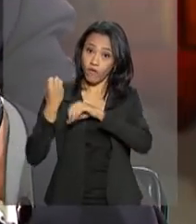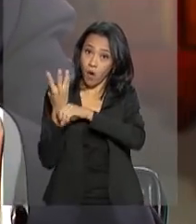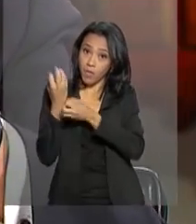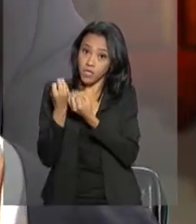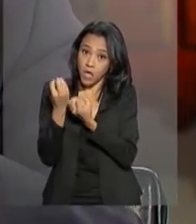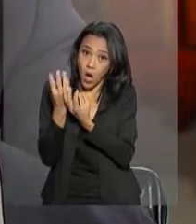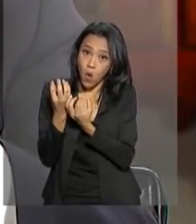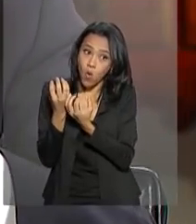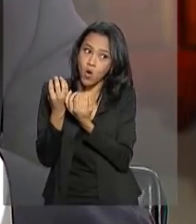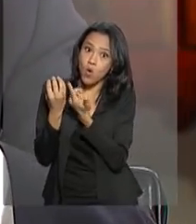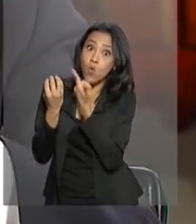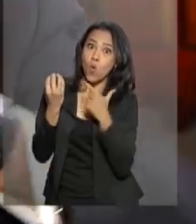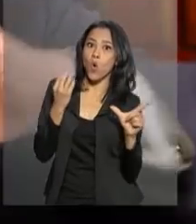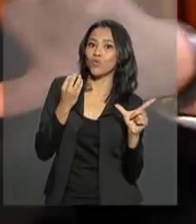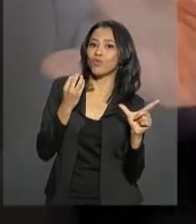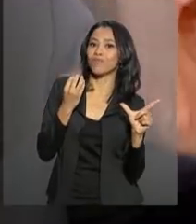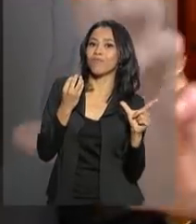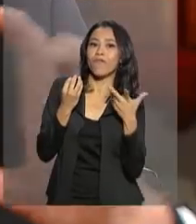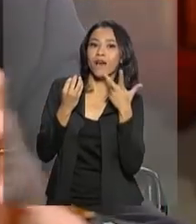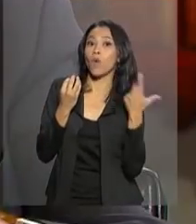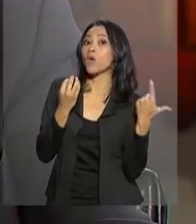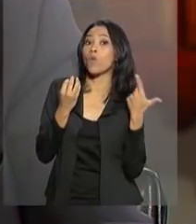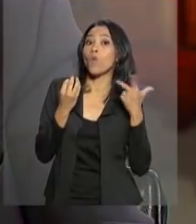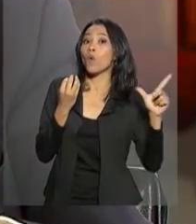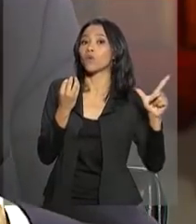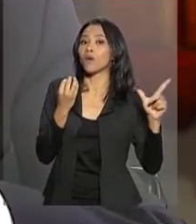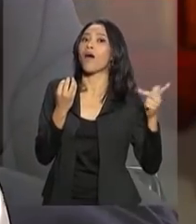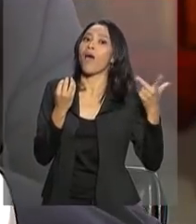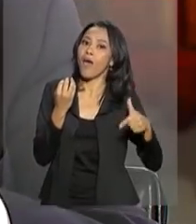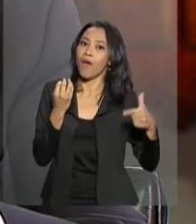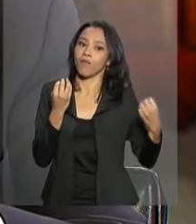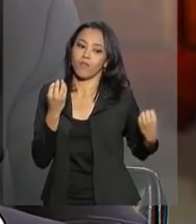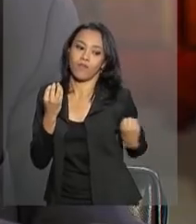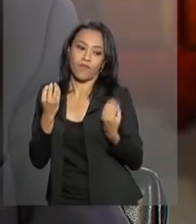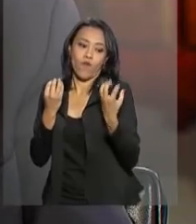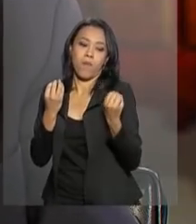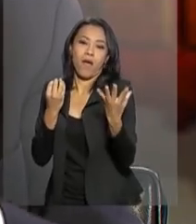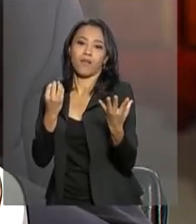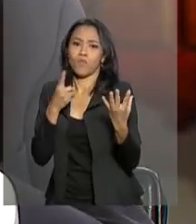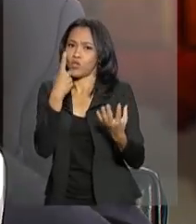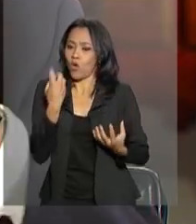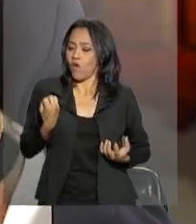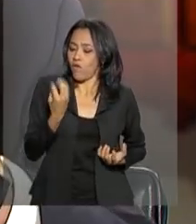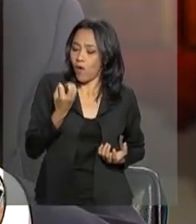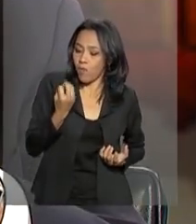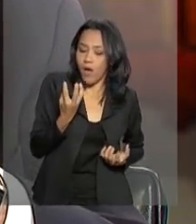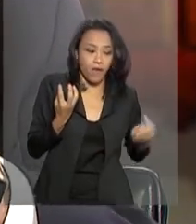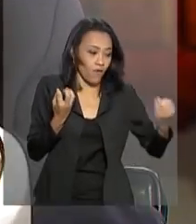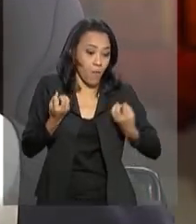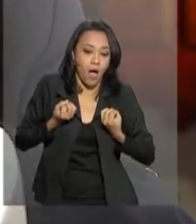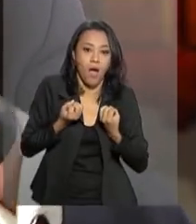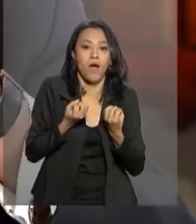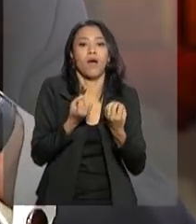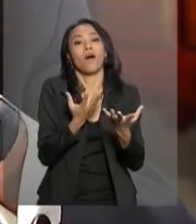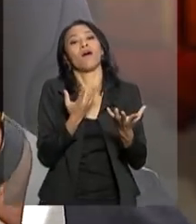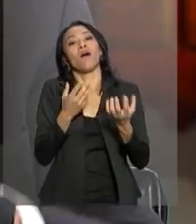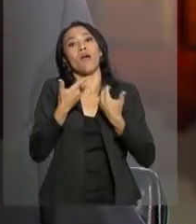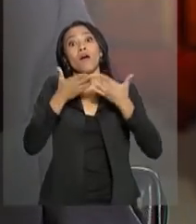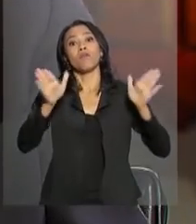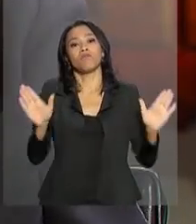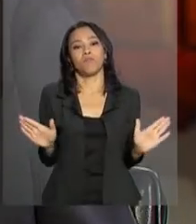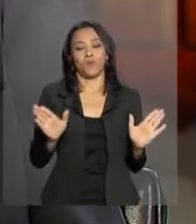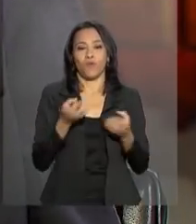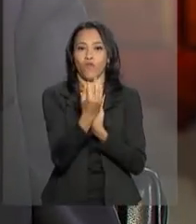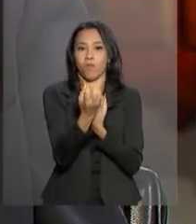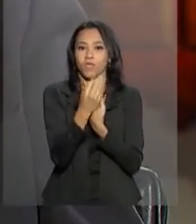mas daí coloca o outro lado, porque é para dar informação completa. Com isso eu quero significar que o direito à informação é um direito mais amplo